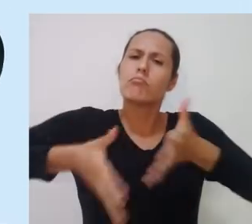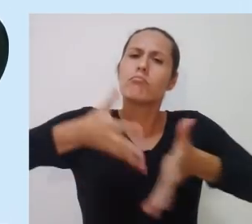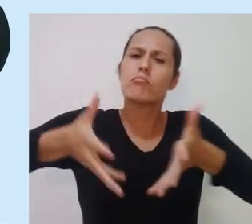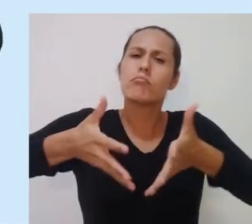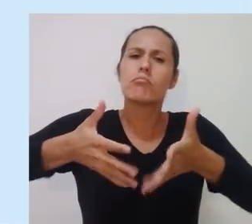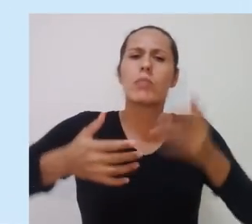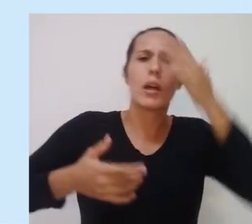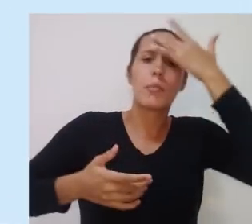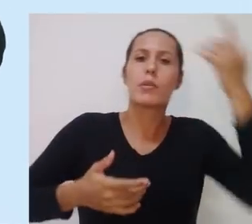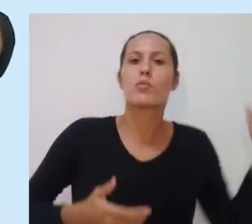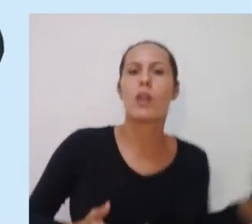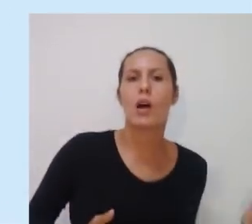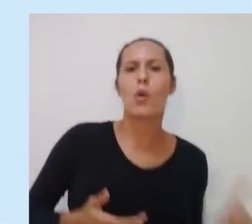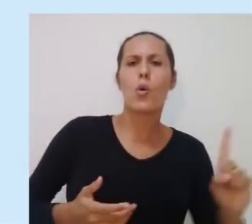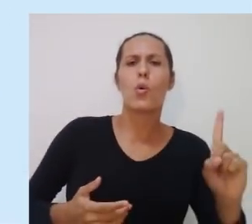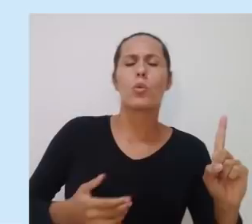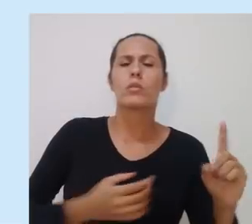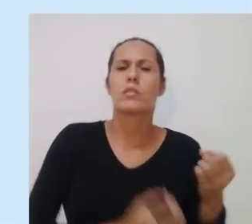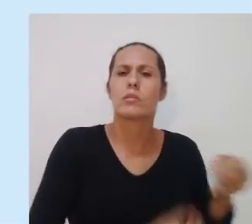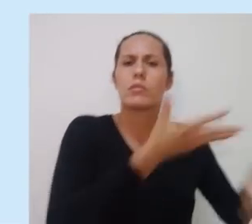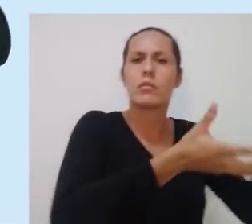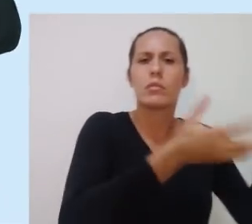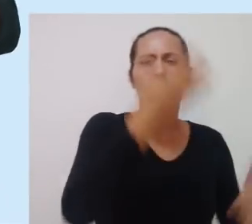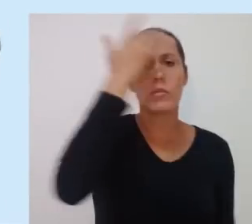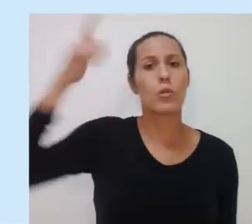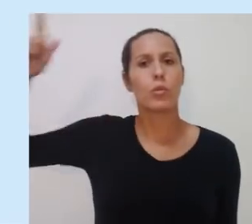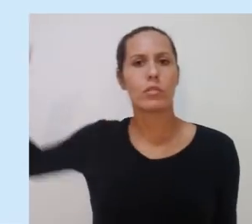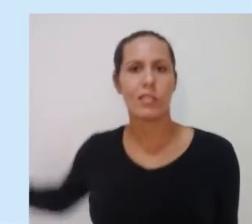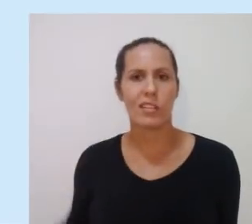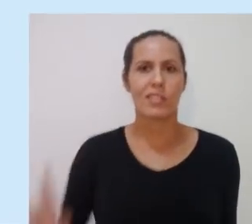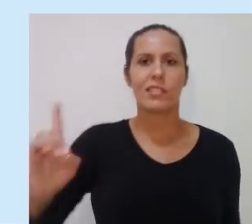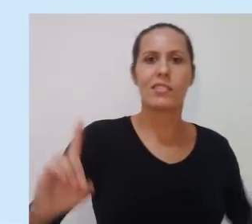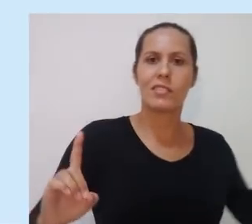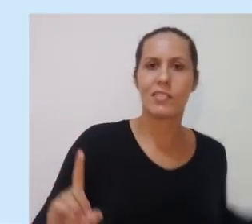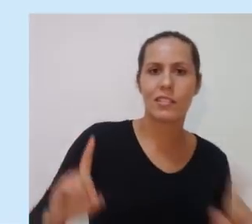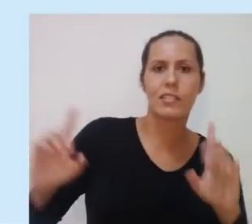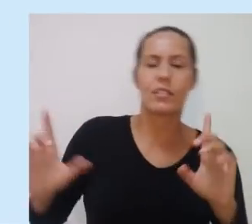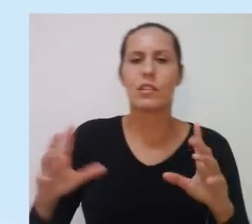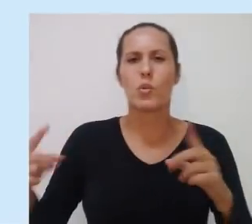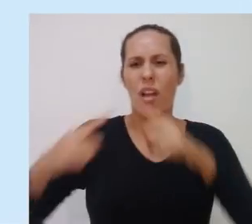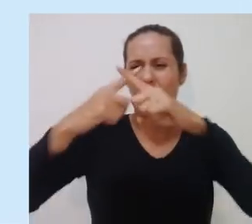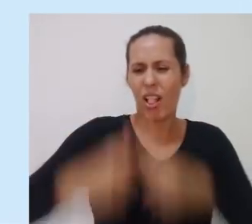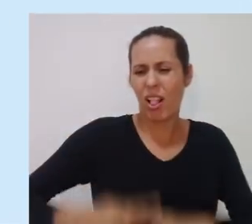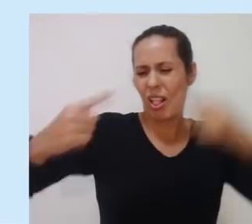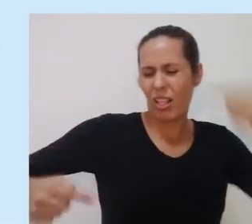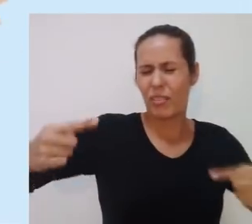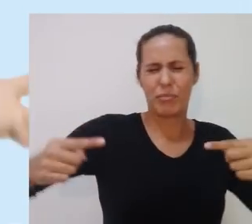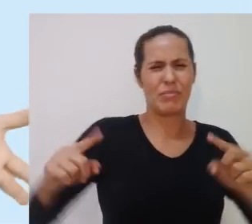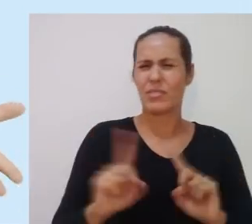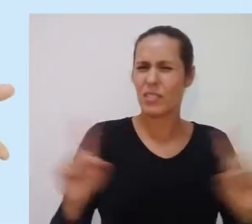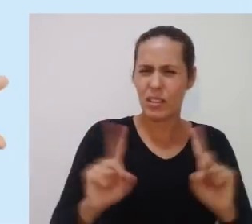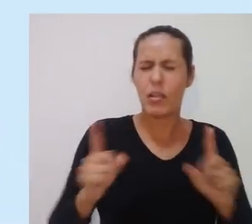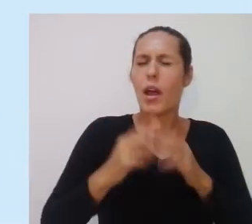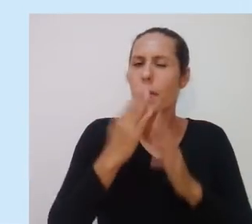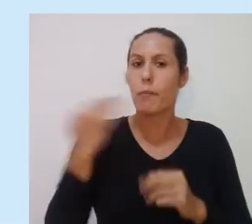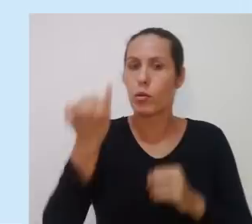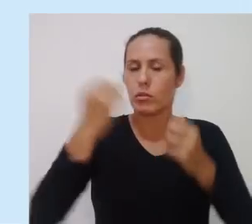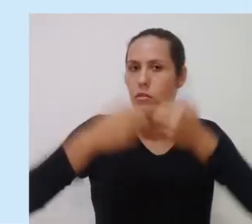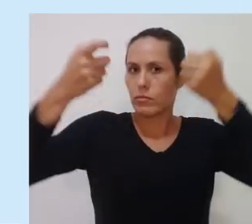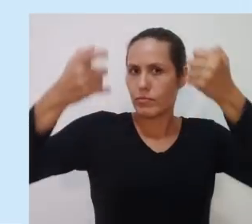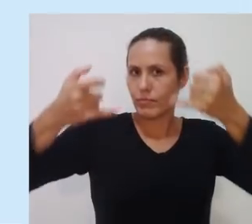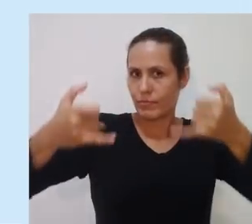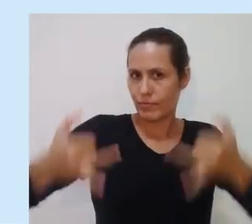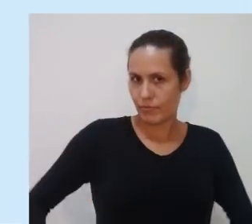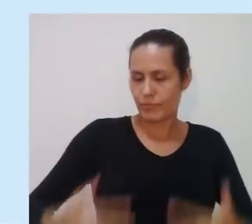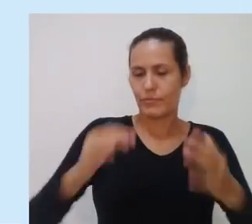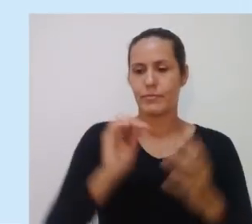as suas questões após o outro, chamam de batalha, mas não é um conflito. Eu sei que vocês sabem disso, mas